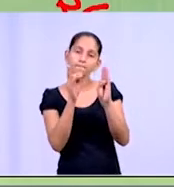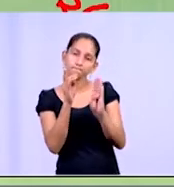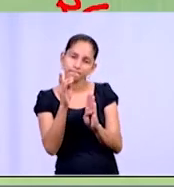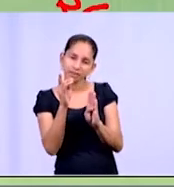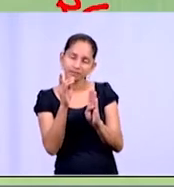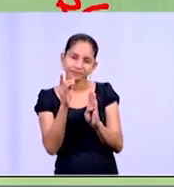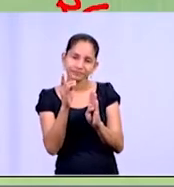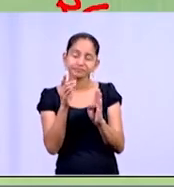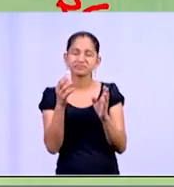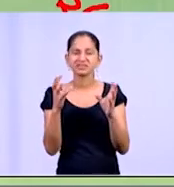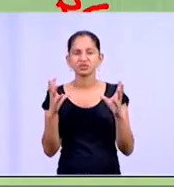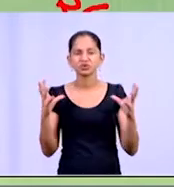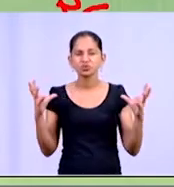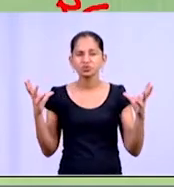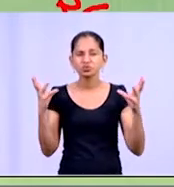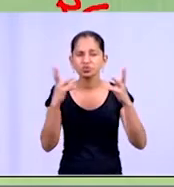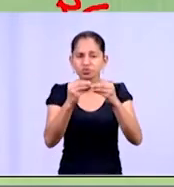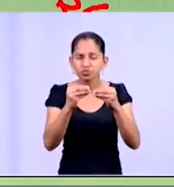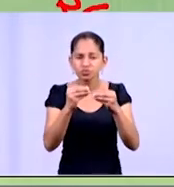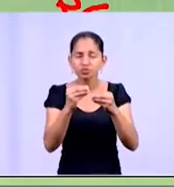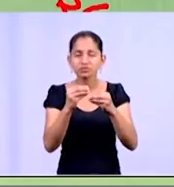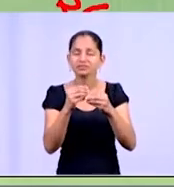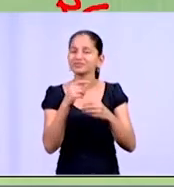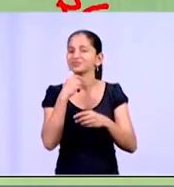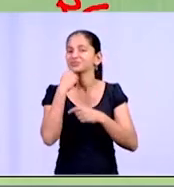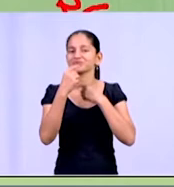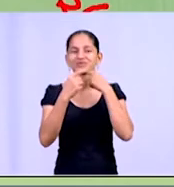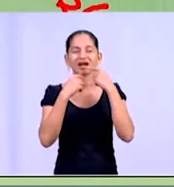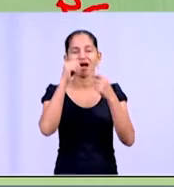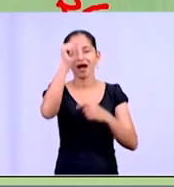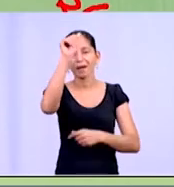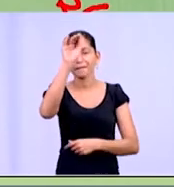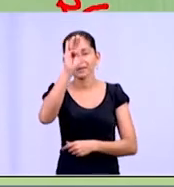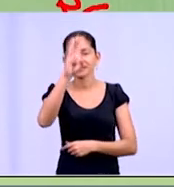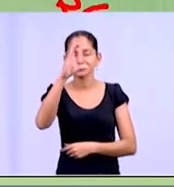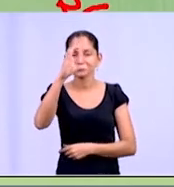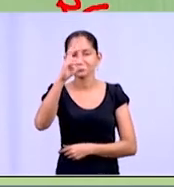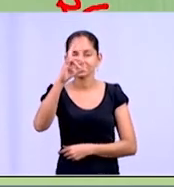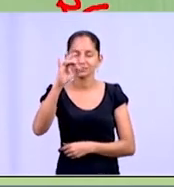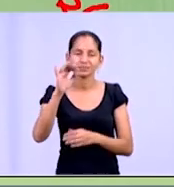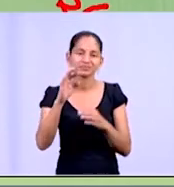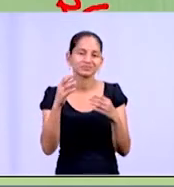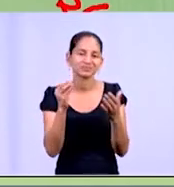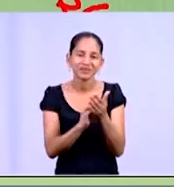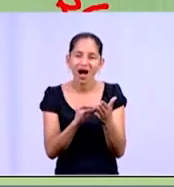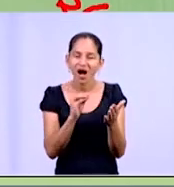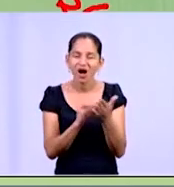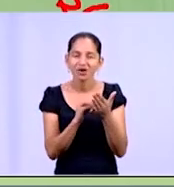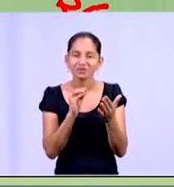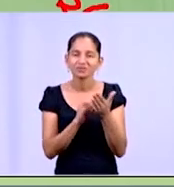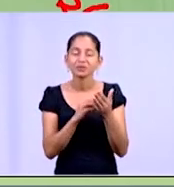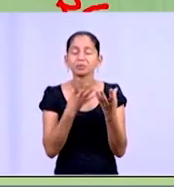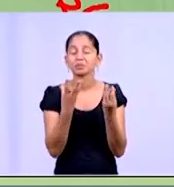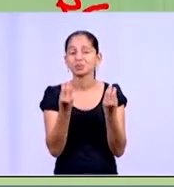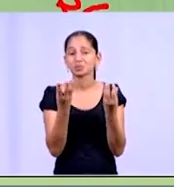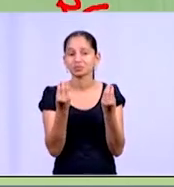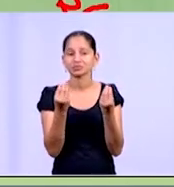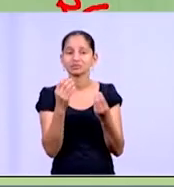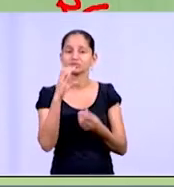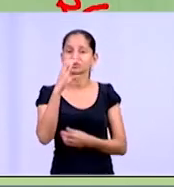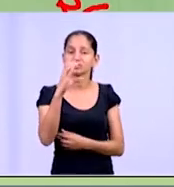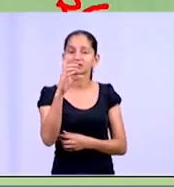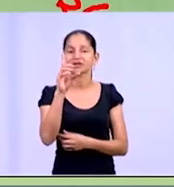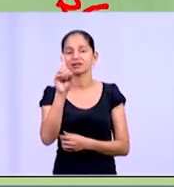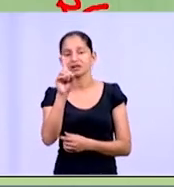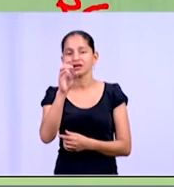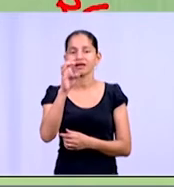Eu consigo definir todo o meu alfabeto? Não, não dá. Eu preciso... O que eu preciso para definir o C, o D,